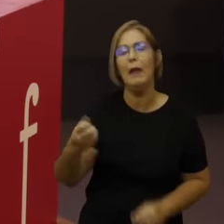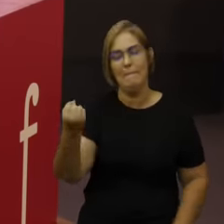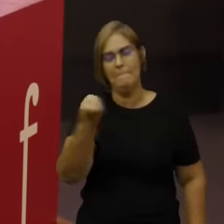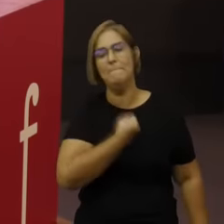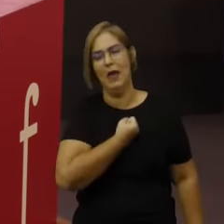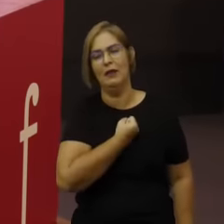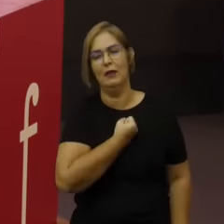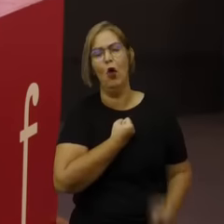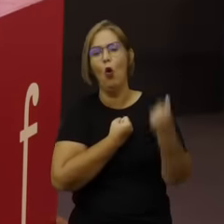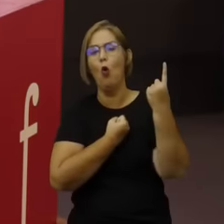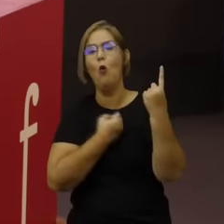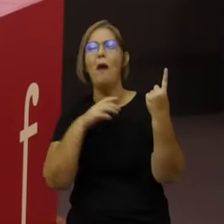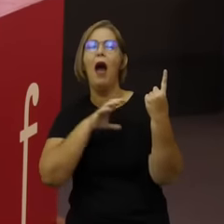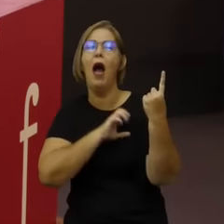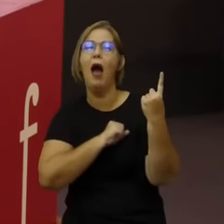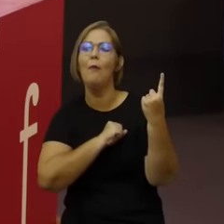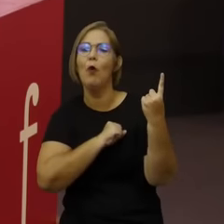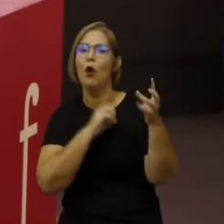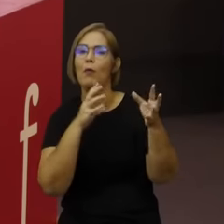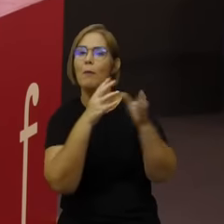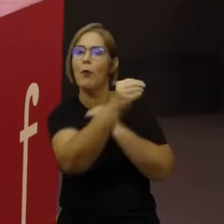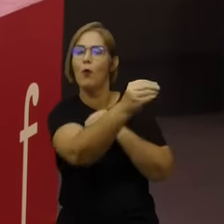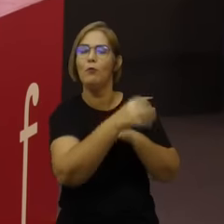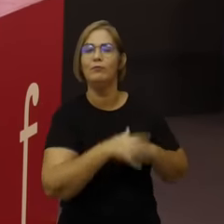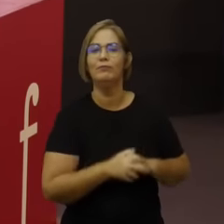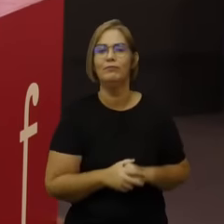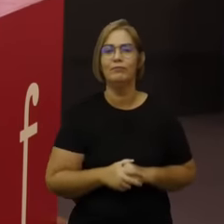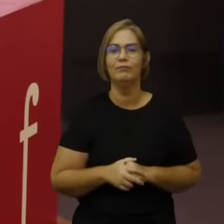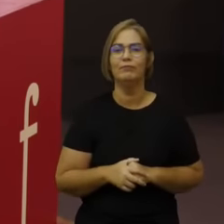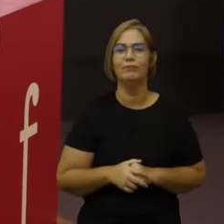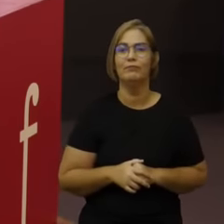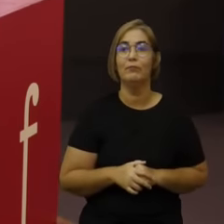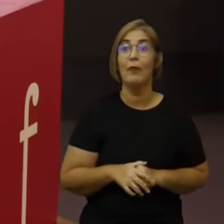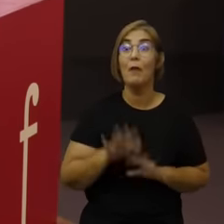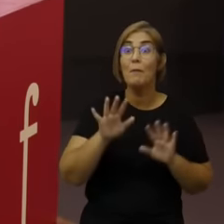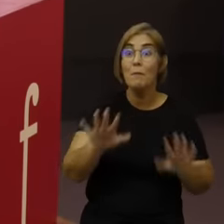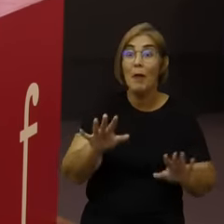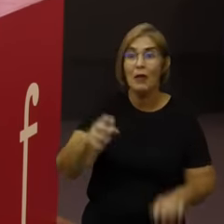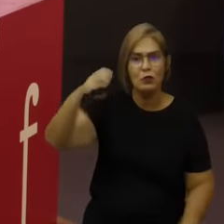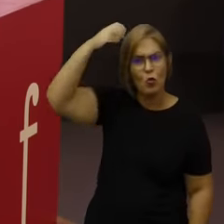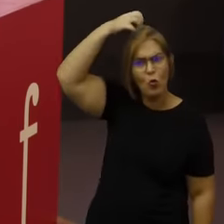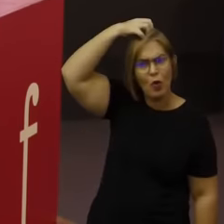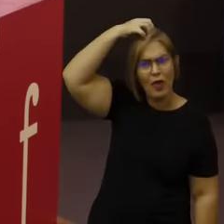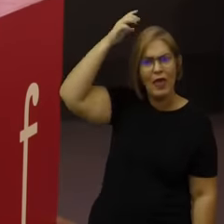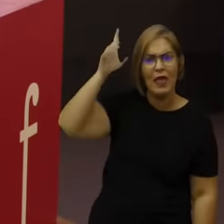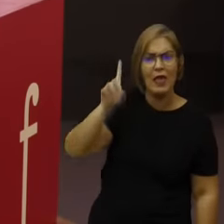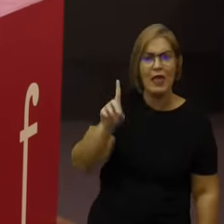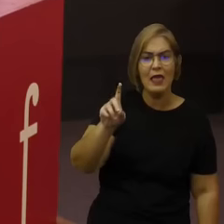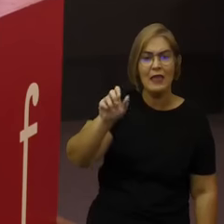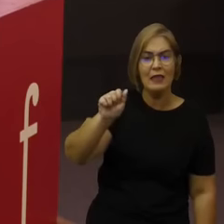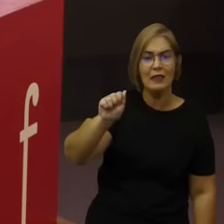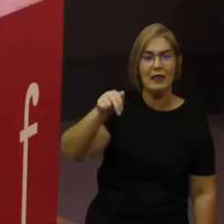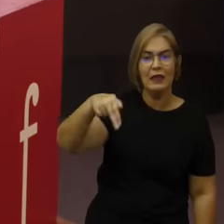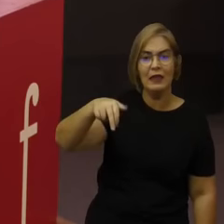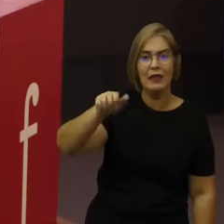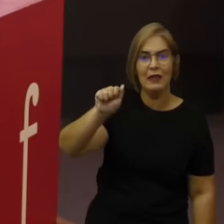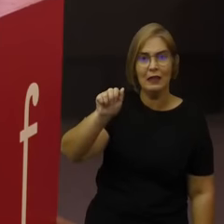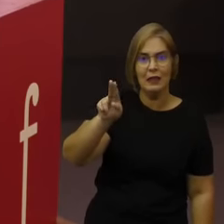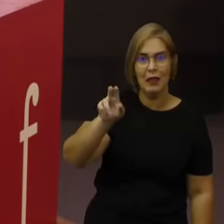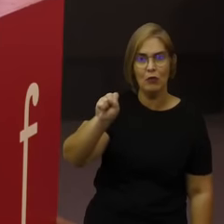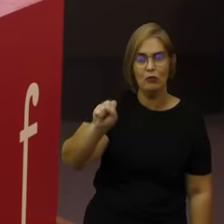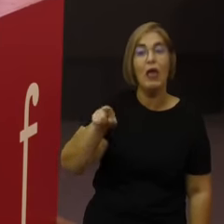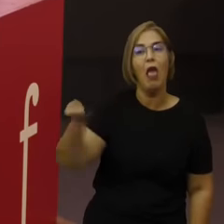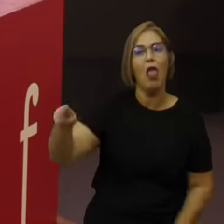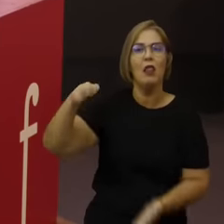maridos, não é? Em castigo, o rei Dano é amaldiçoado, mas a maior maldição recai sobre as suas filhas.